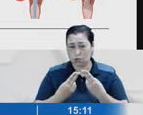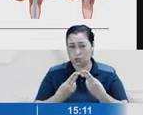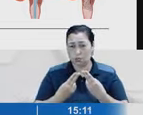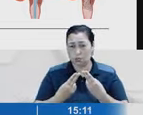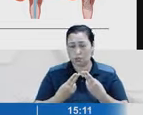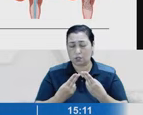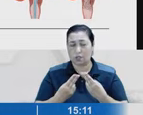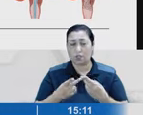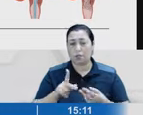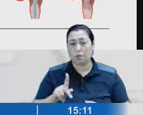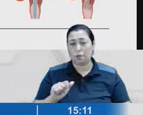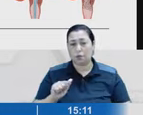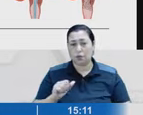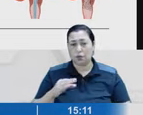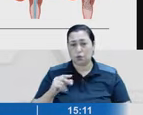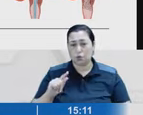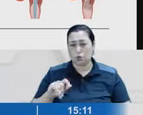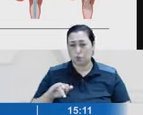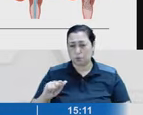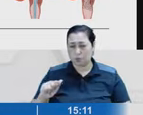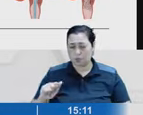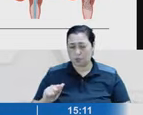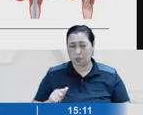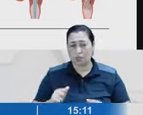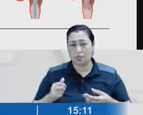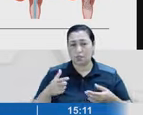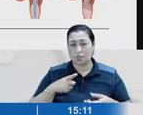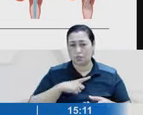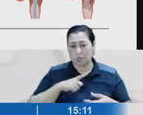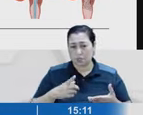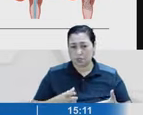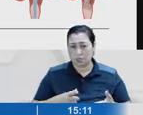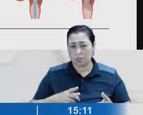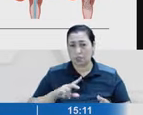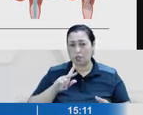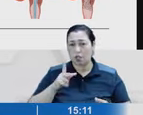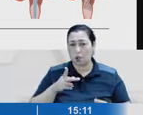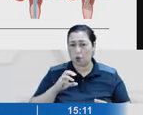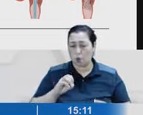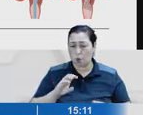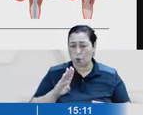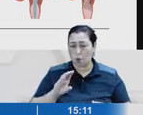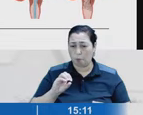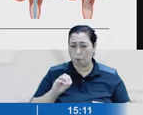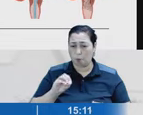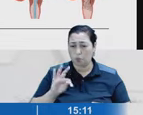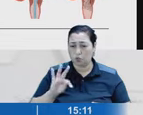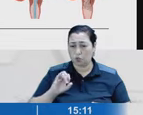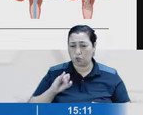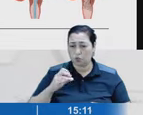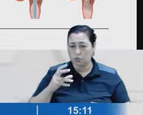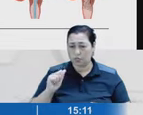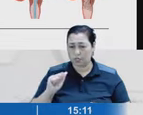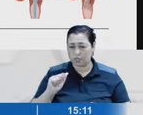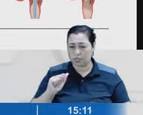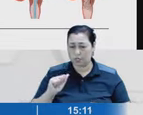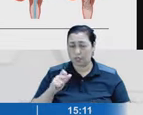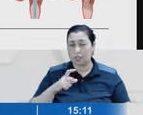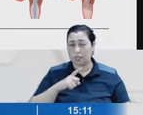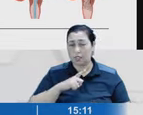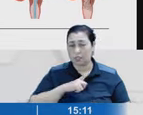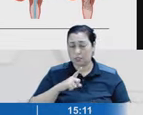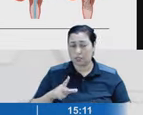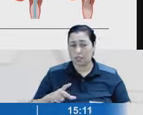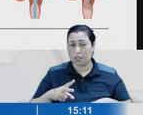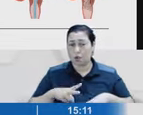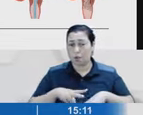cirurgia laparoscópica, eu tenho hoje a robótica, né, e, às vezes, eu tenho um paciente